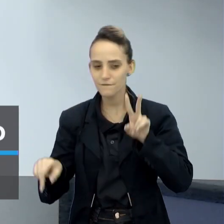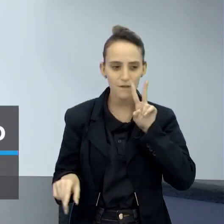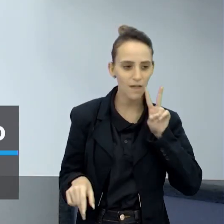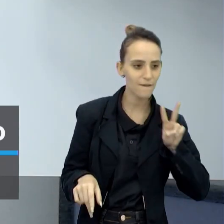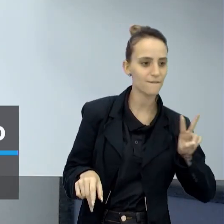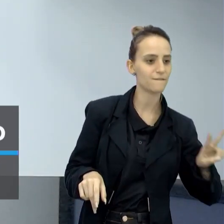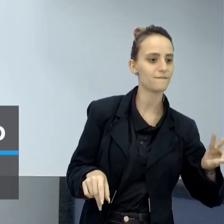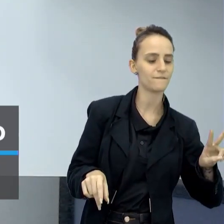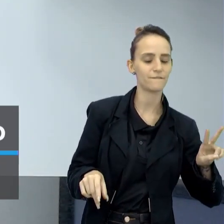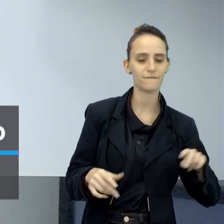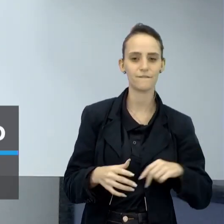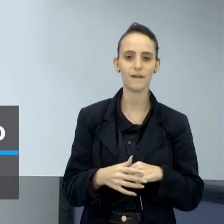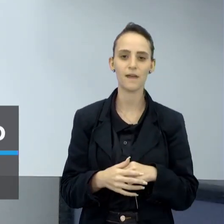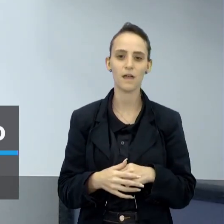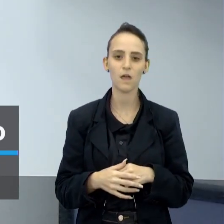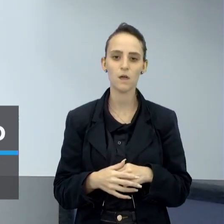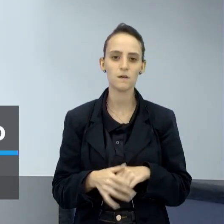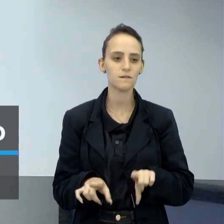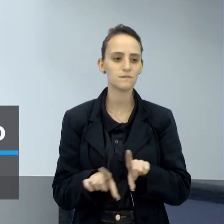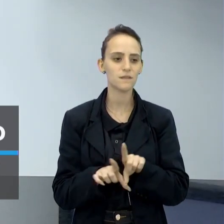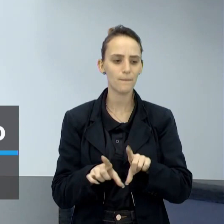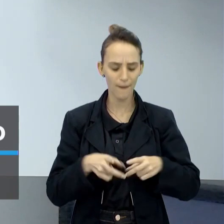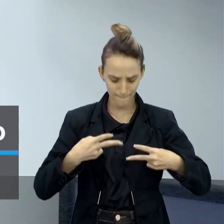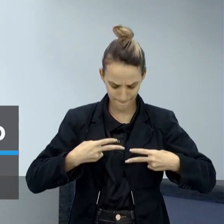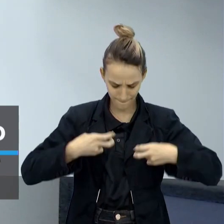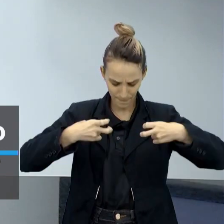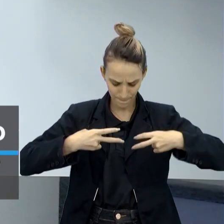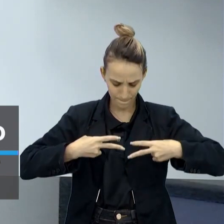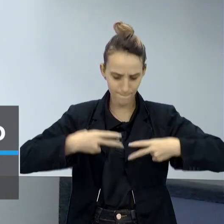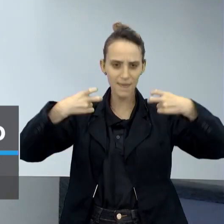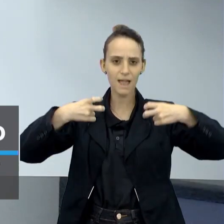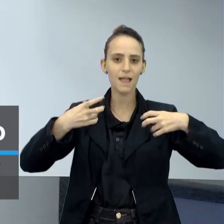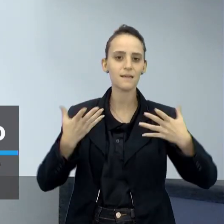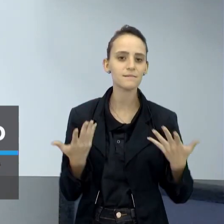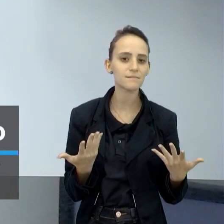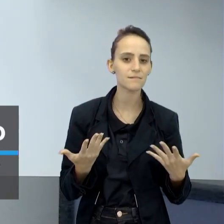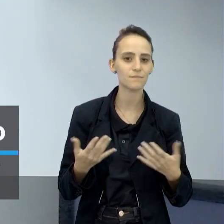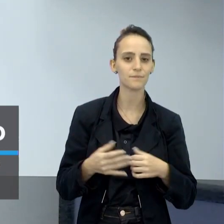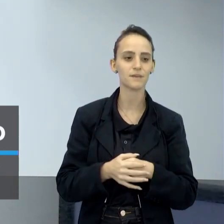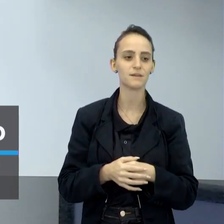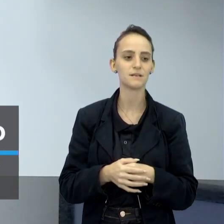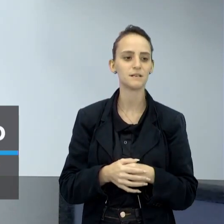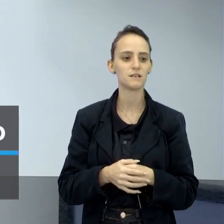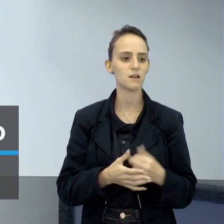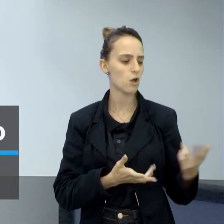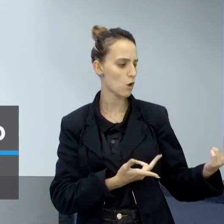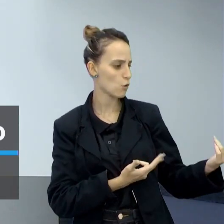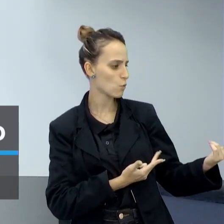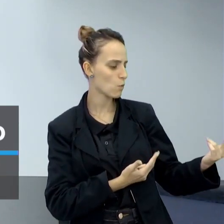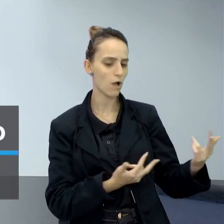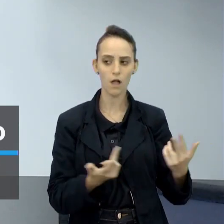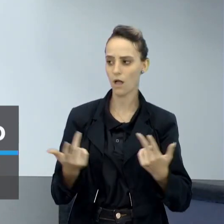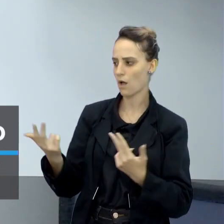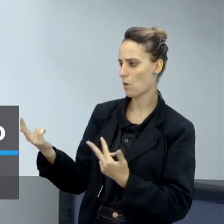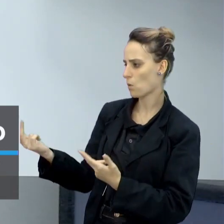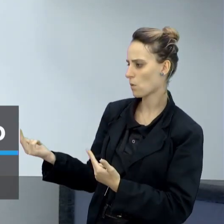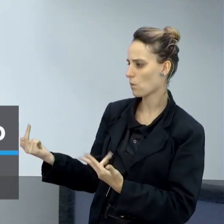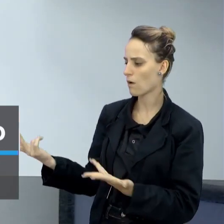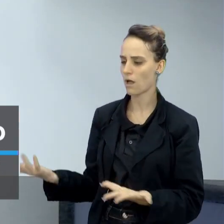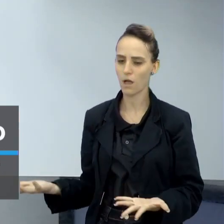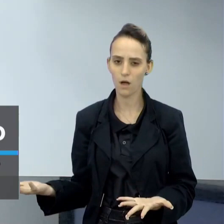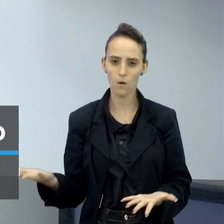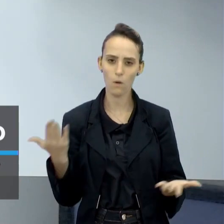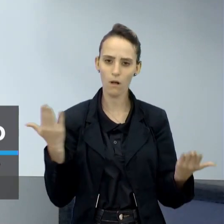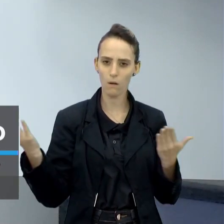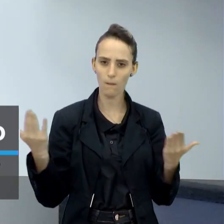começa também a perceber as nossas fragilidades, o que nós temos de semelhante com relação às nossas falhas, o que